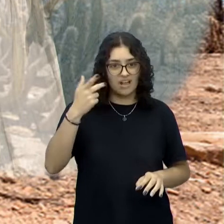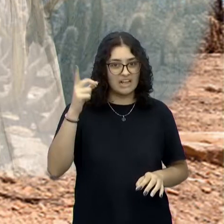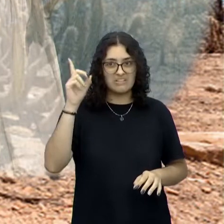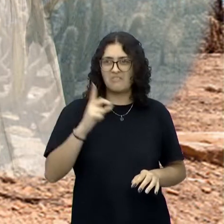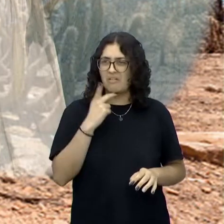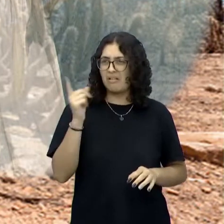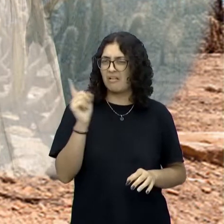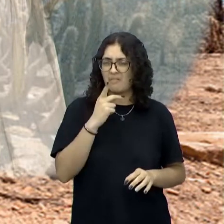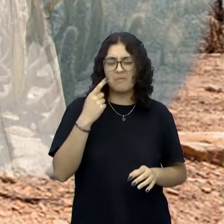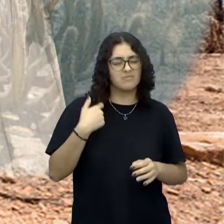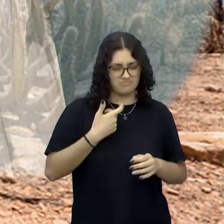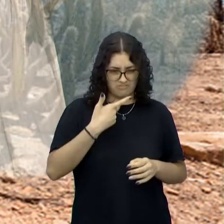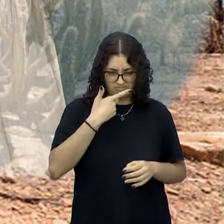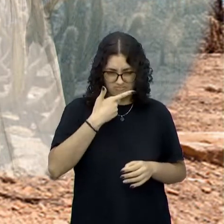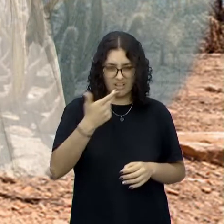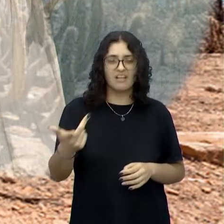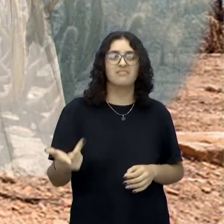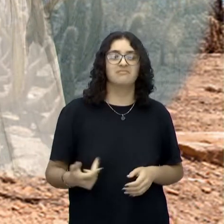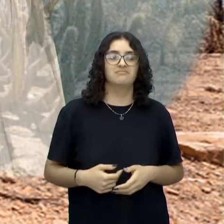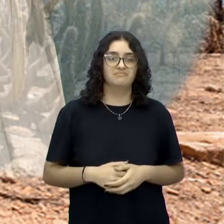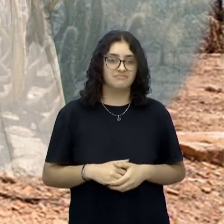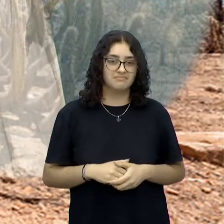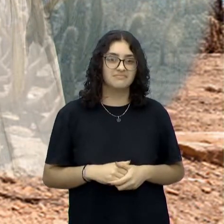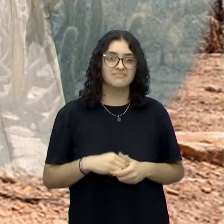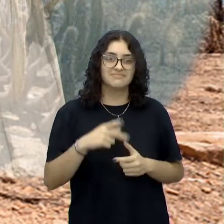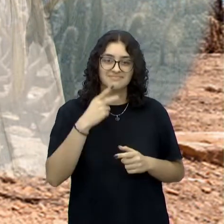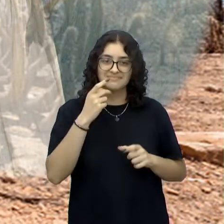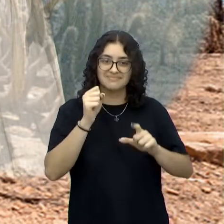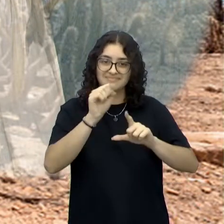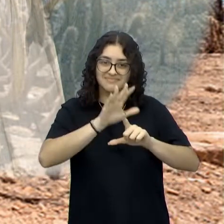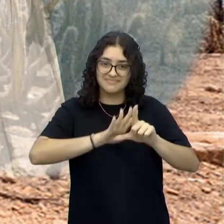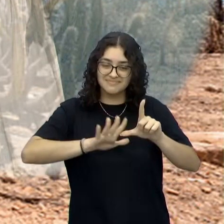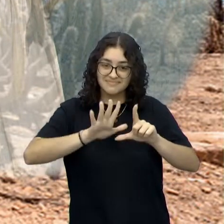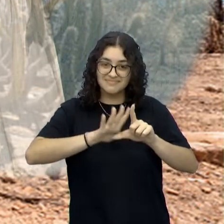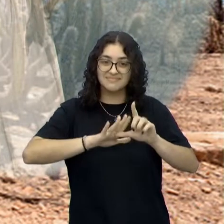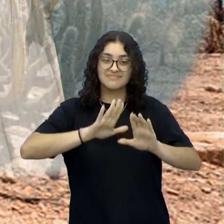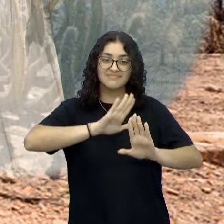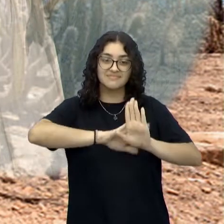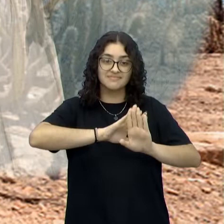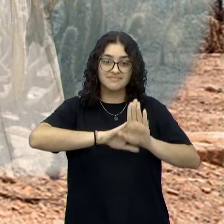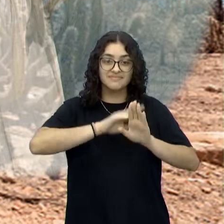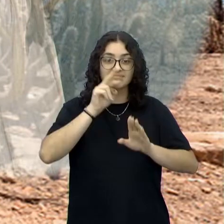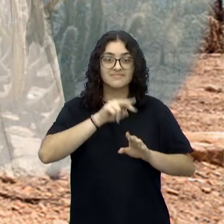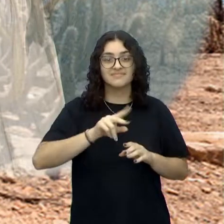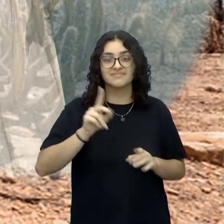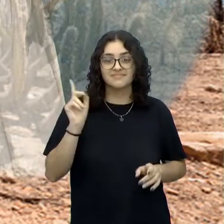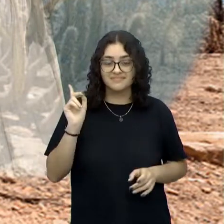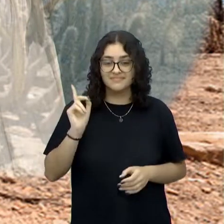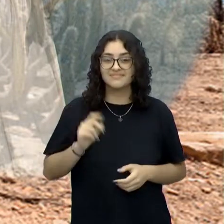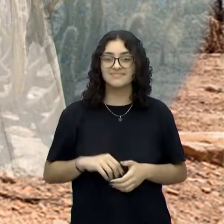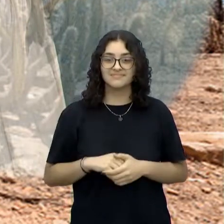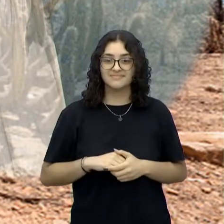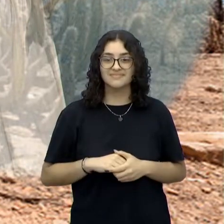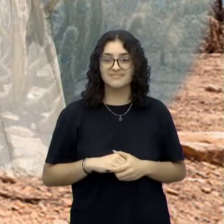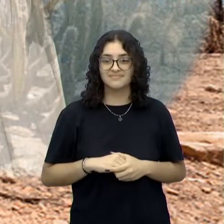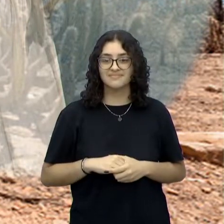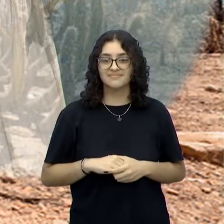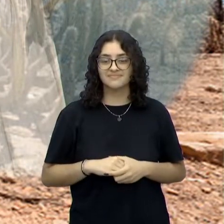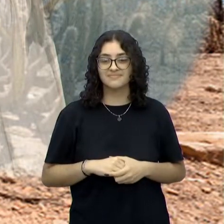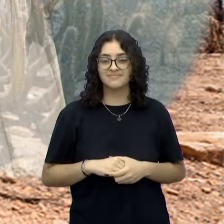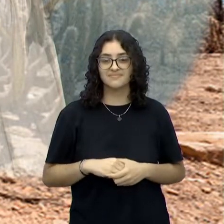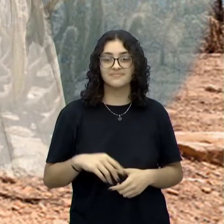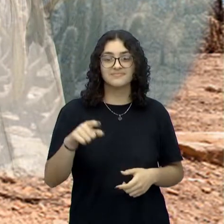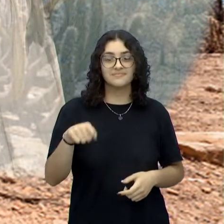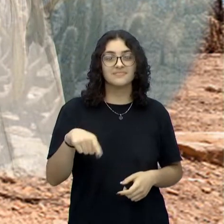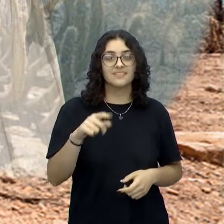vou contar. Tem uma tela verde aqui. Mas a imagem de fundo é essa que vocês estão vendo, tá bom? Então, é